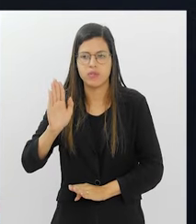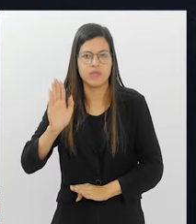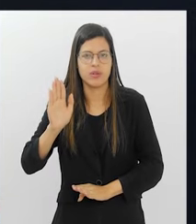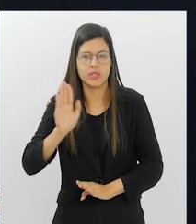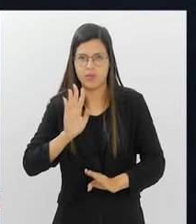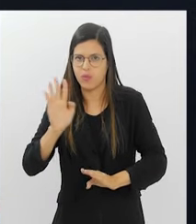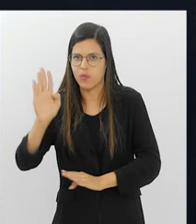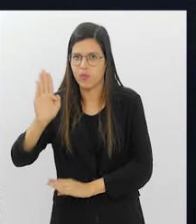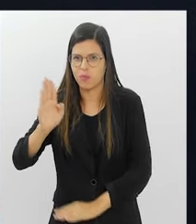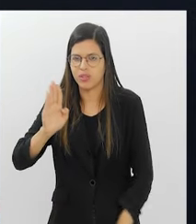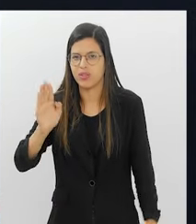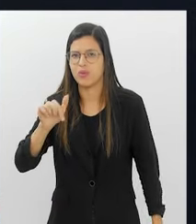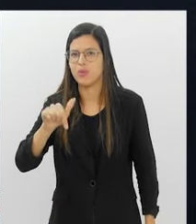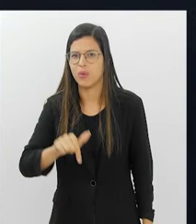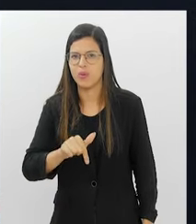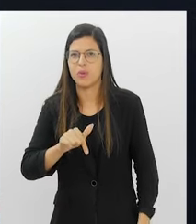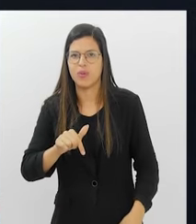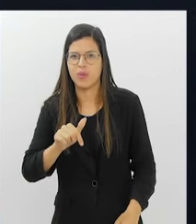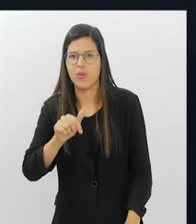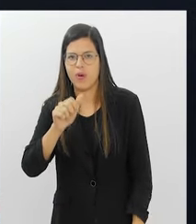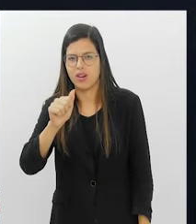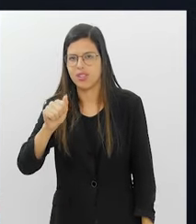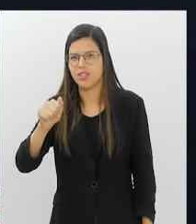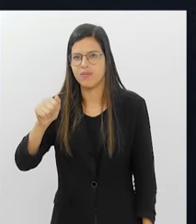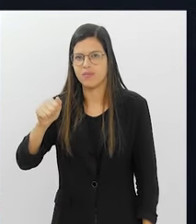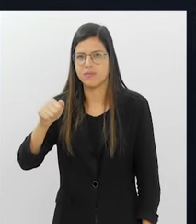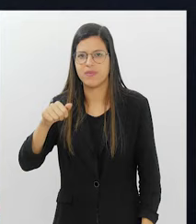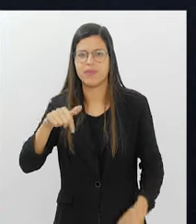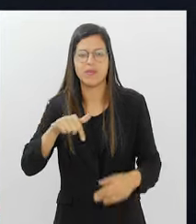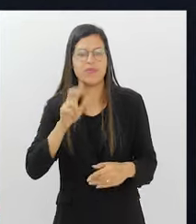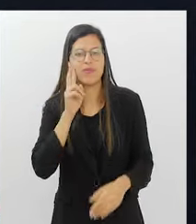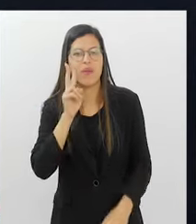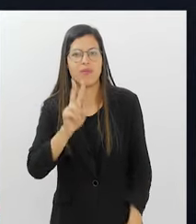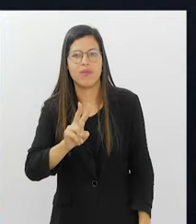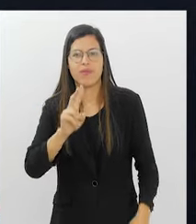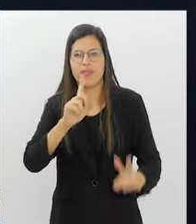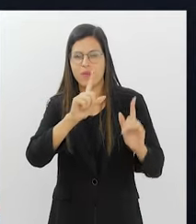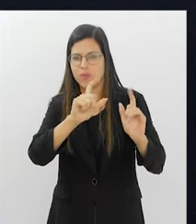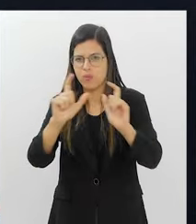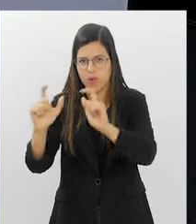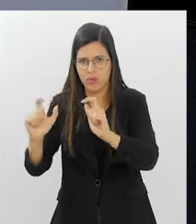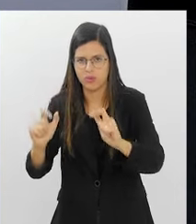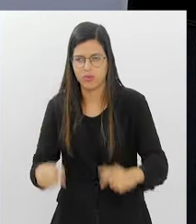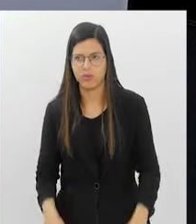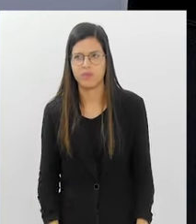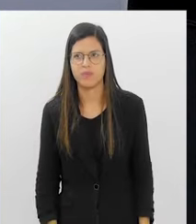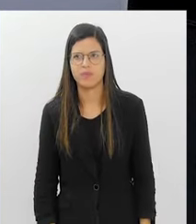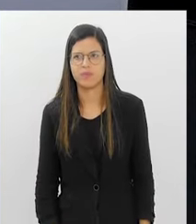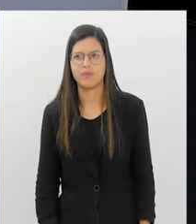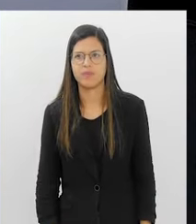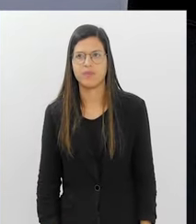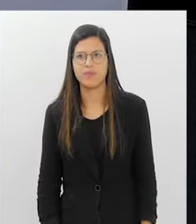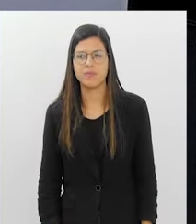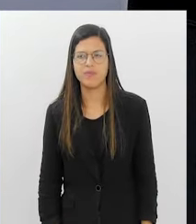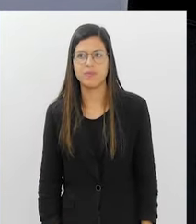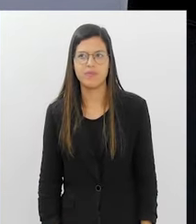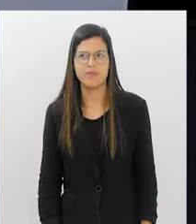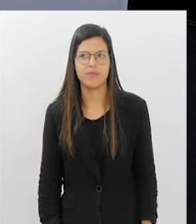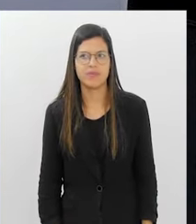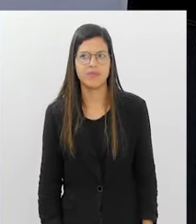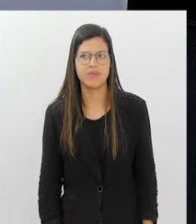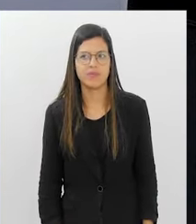lembro também é um doce tamb é ela é um doce ela é um doce uma gracinha vamos ver umas fotos vamos comentar as fotos